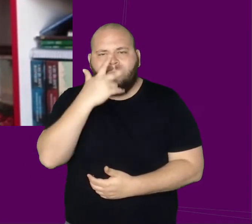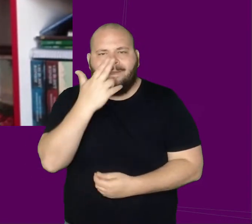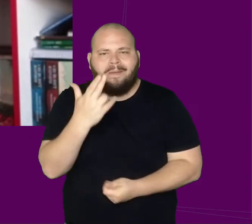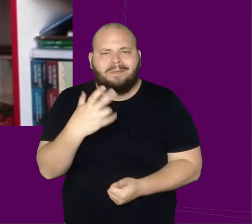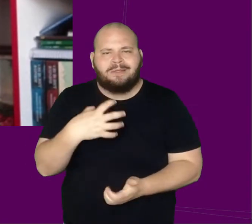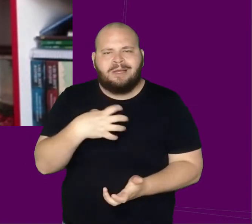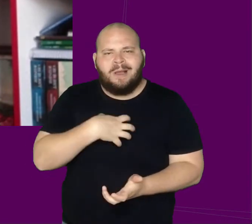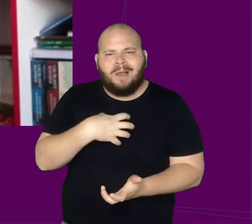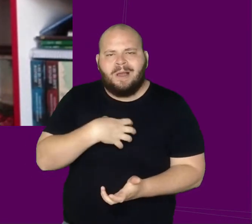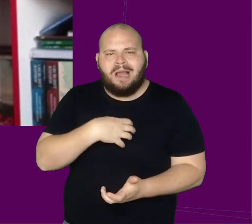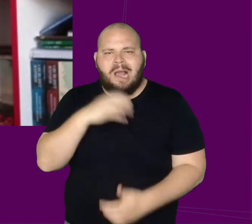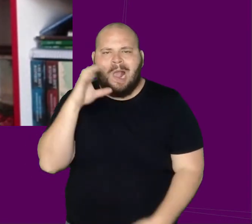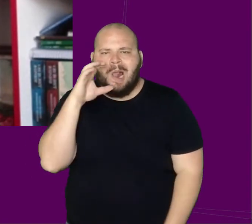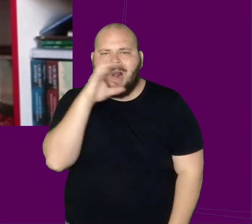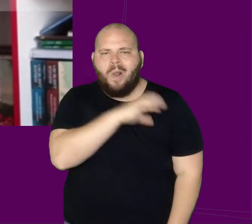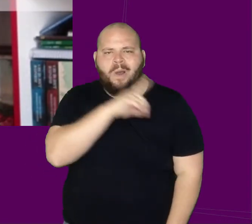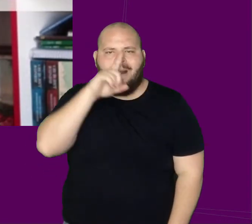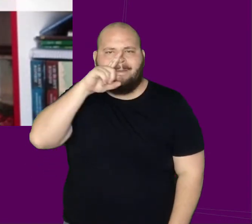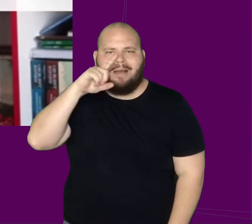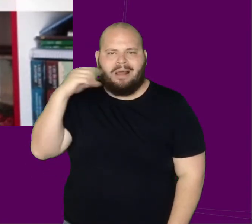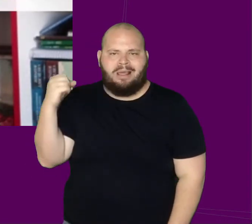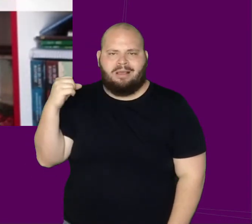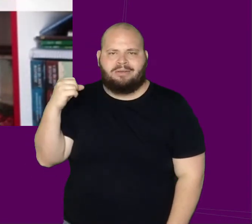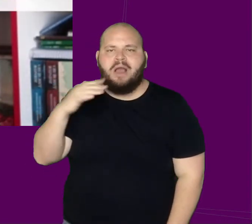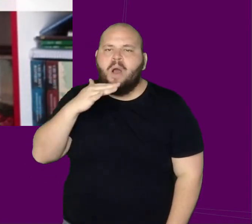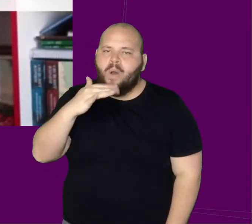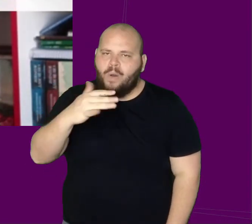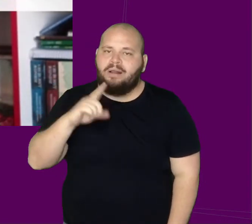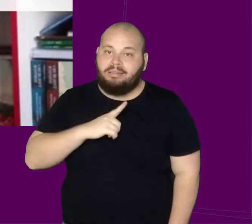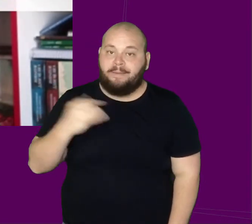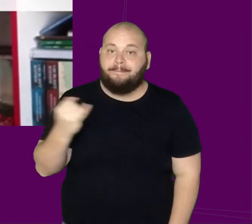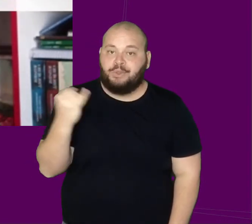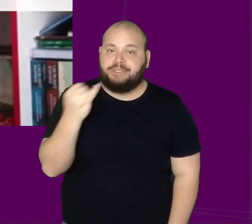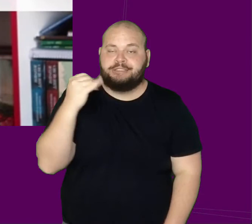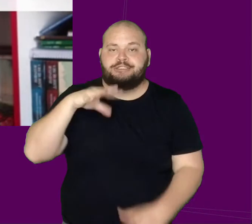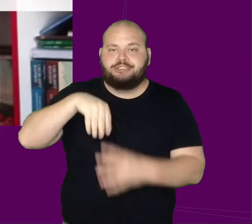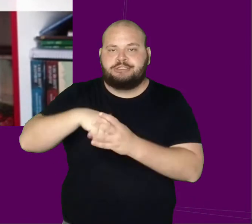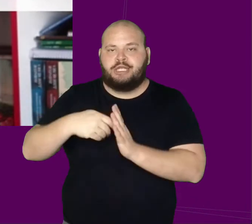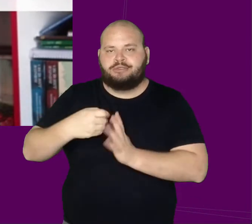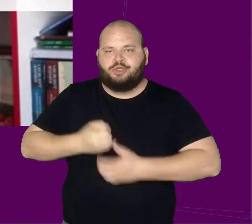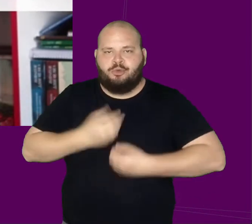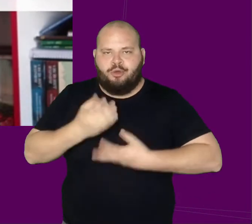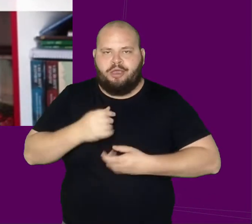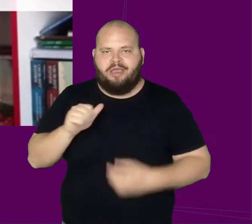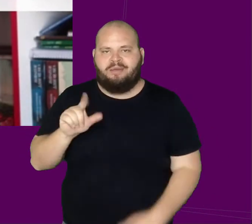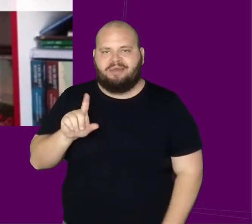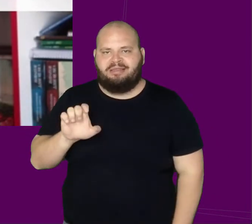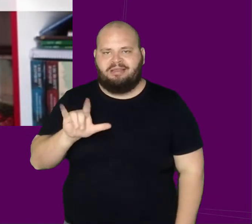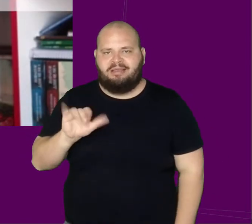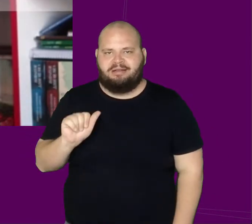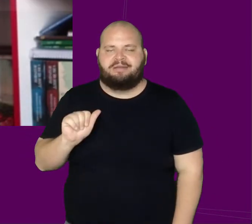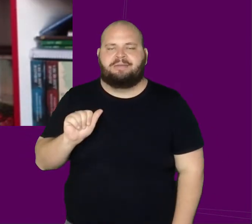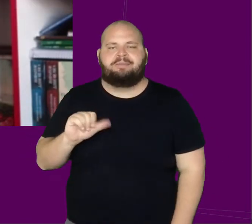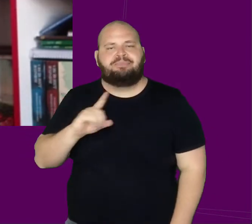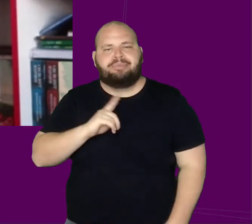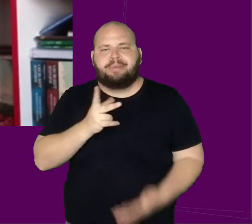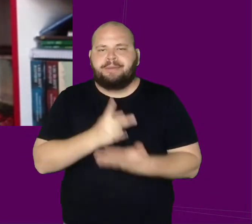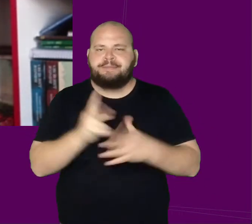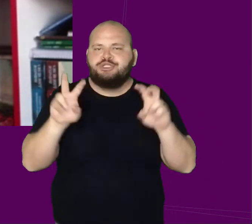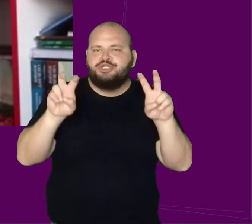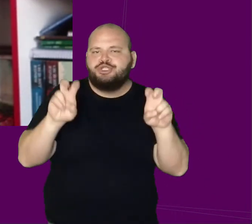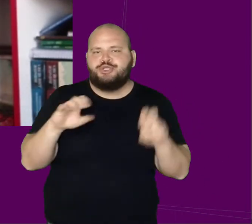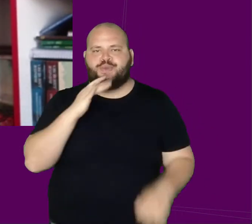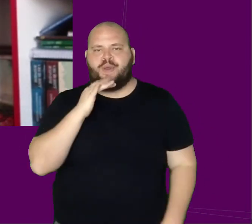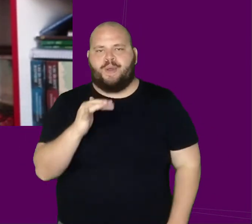por um calor amarelo. As cores são muito importantes para a Adélia. Vários poemas vão ter no título